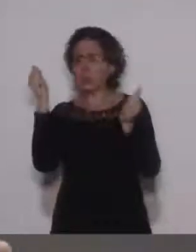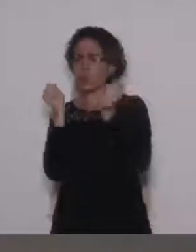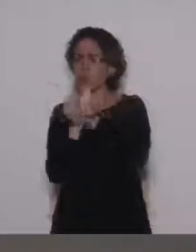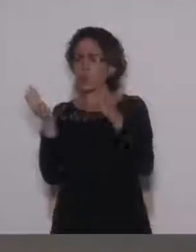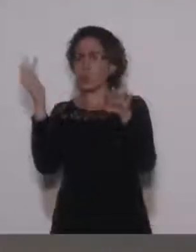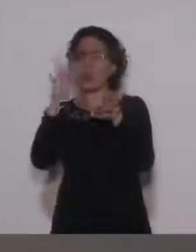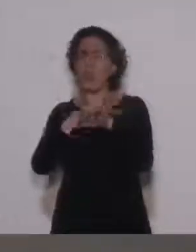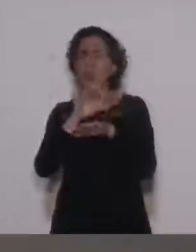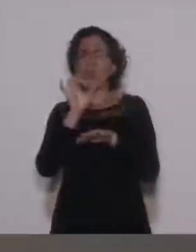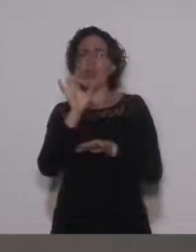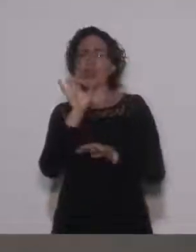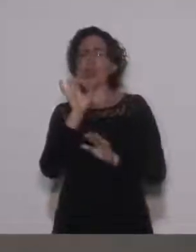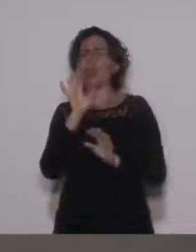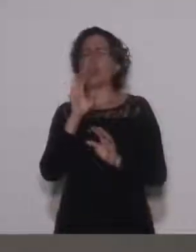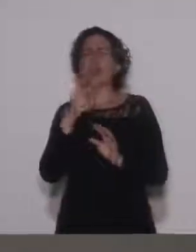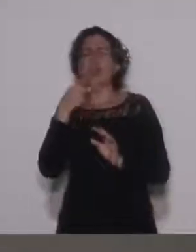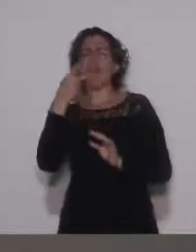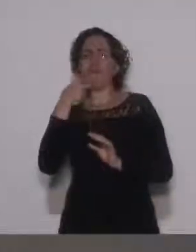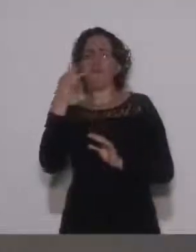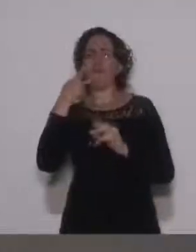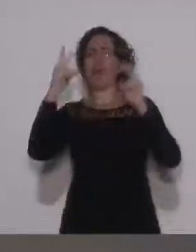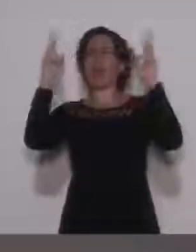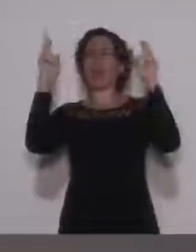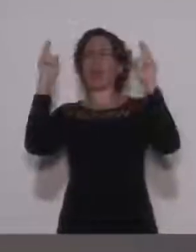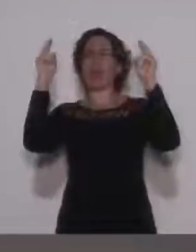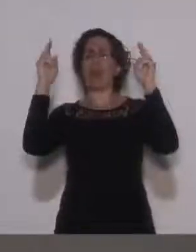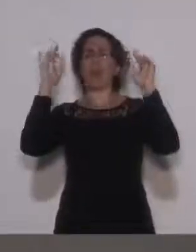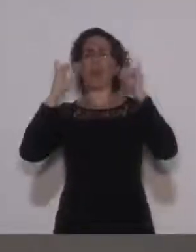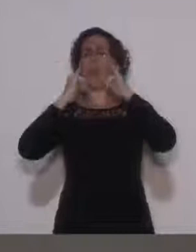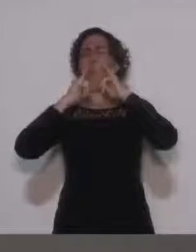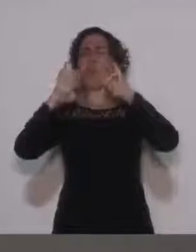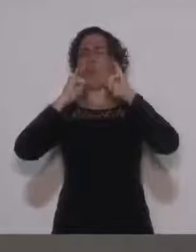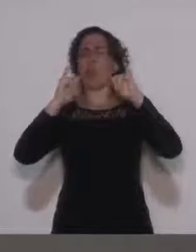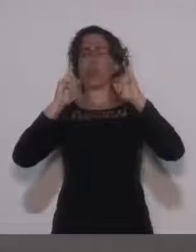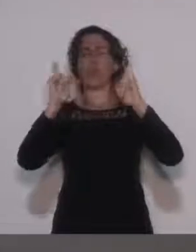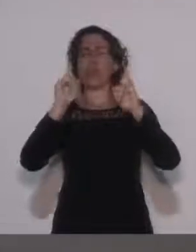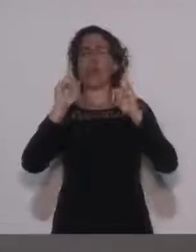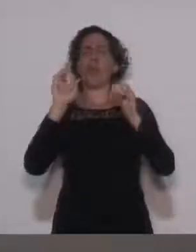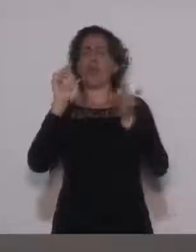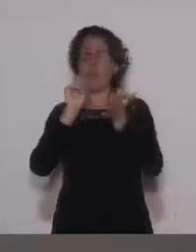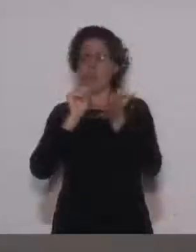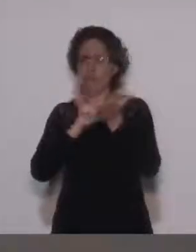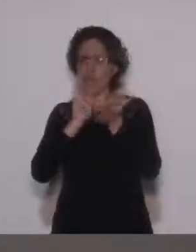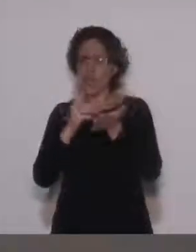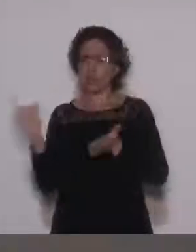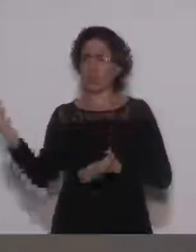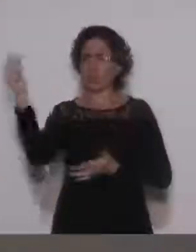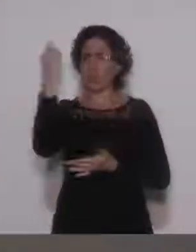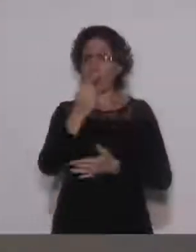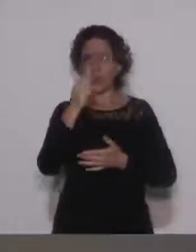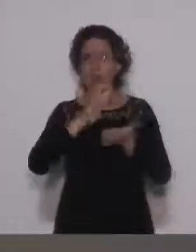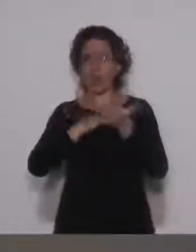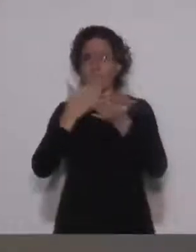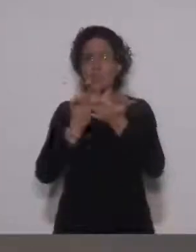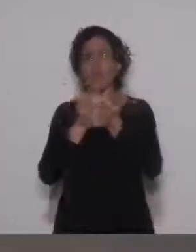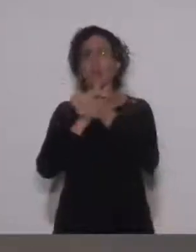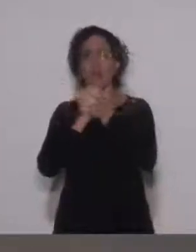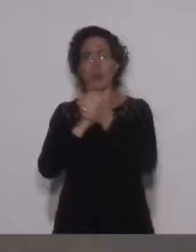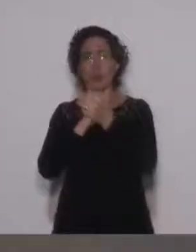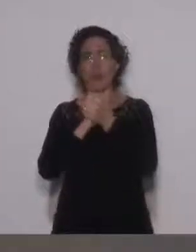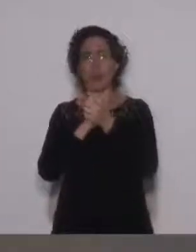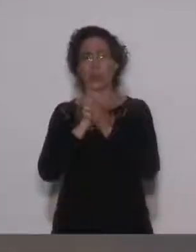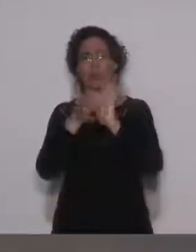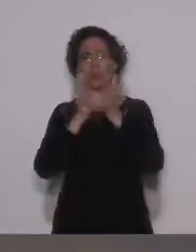ficar só na transparência ou ficar só na propaganda, é muito superficial. Então, parabéns pela retomada